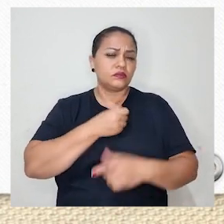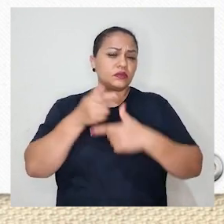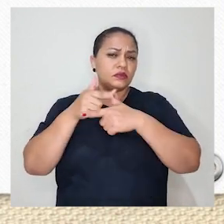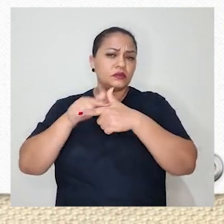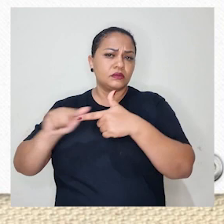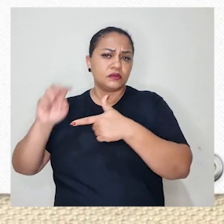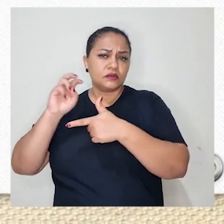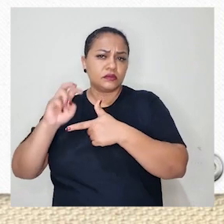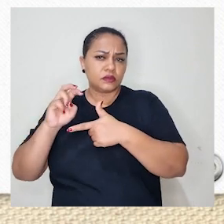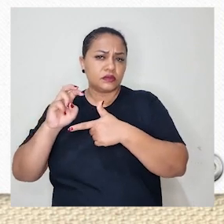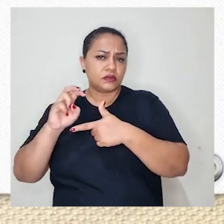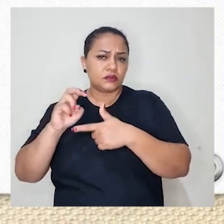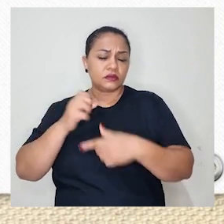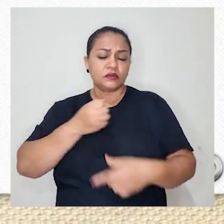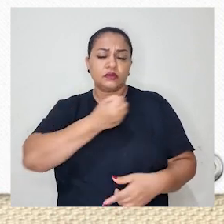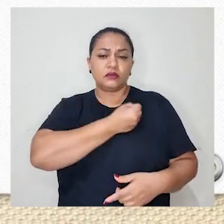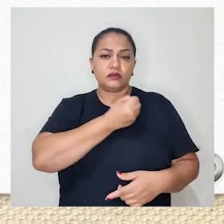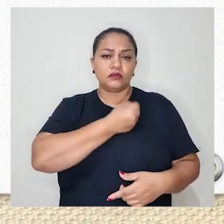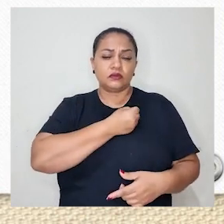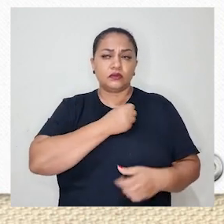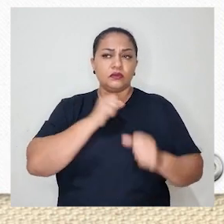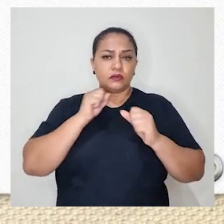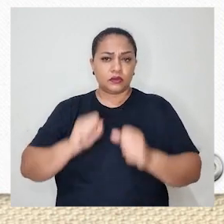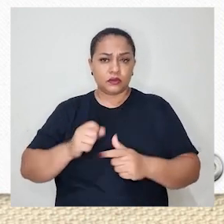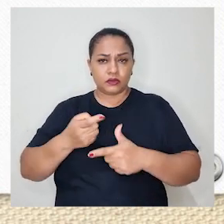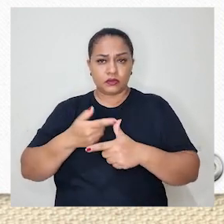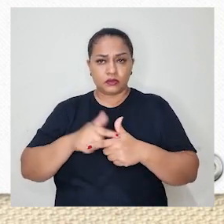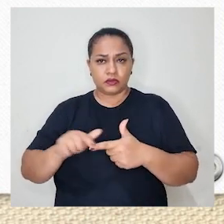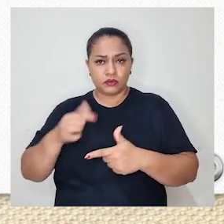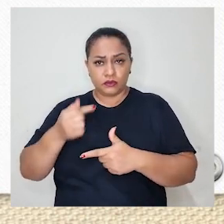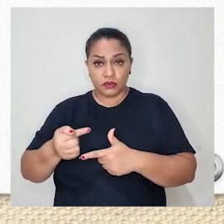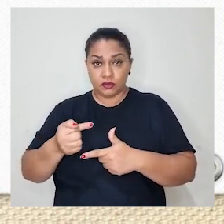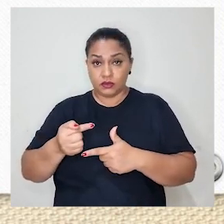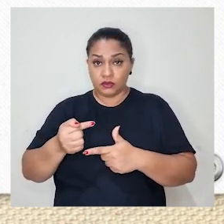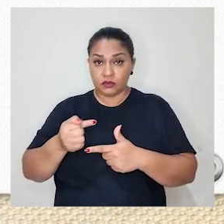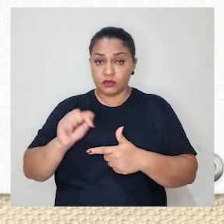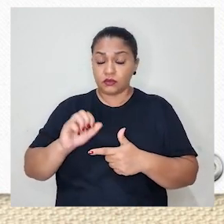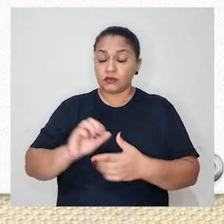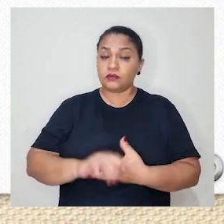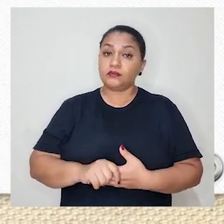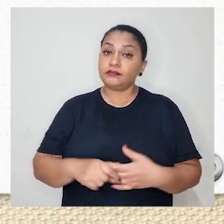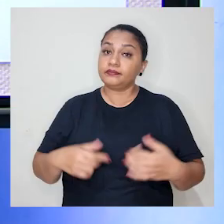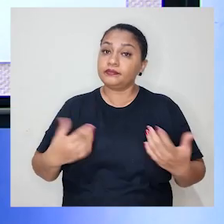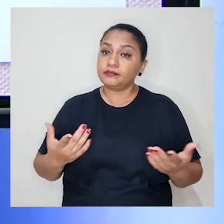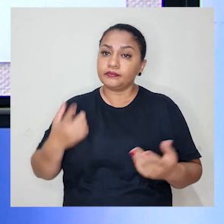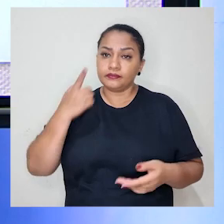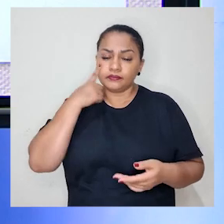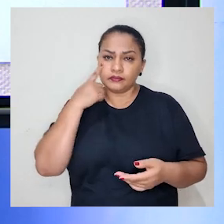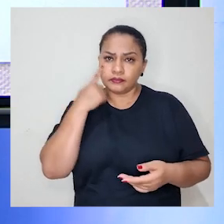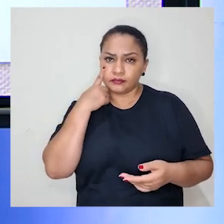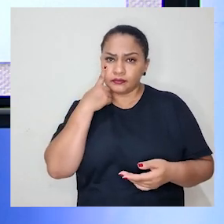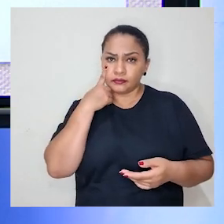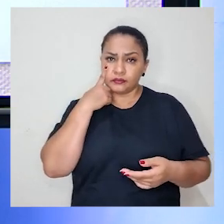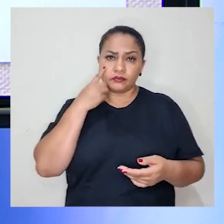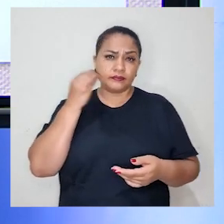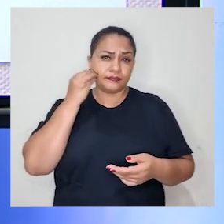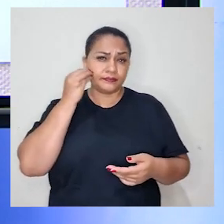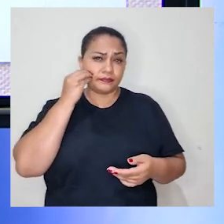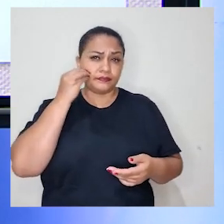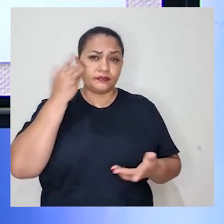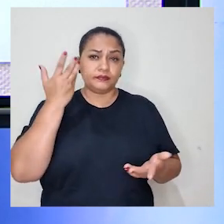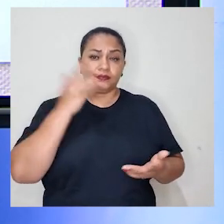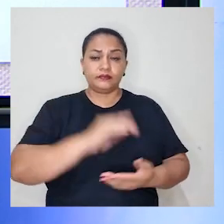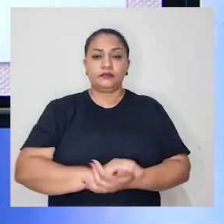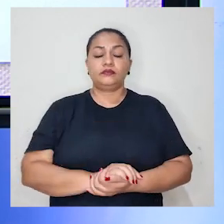5? Um número divisível por 7? Ou um número divisível por 8? Então, vamos testar,